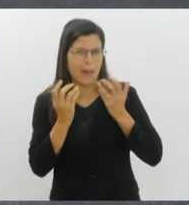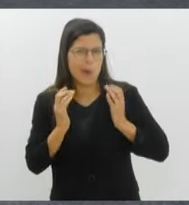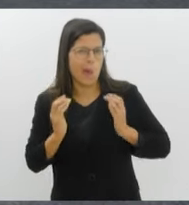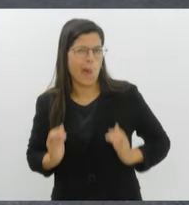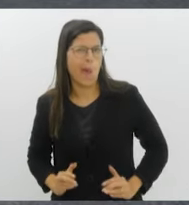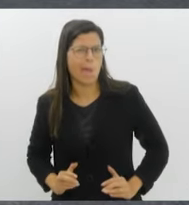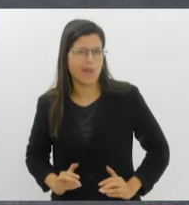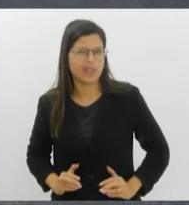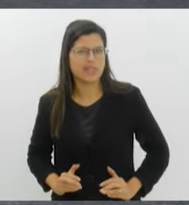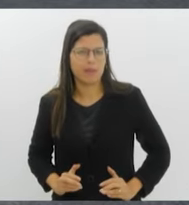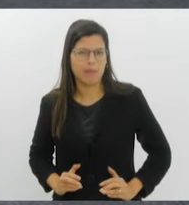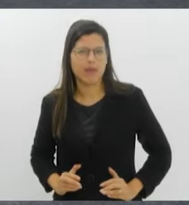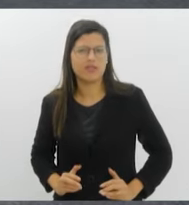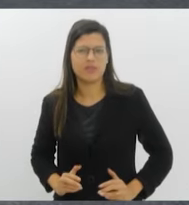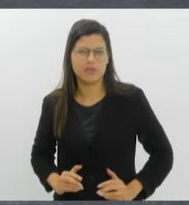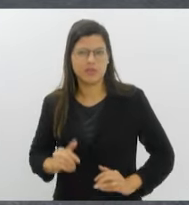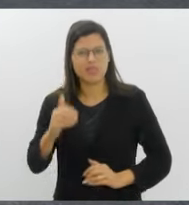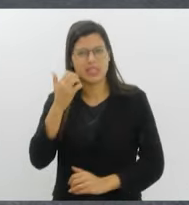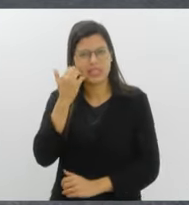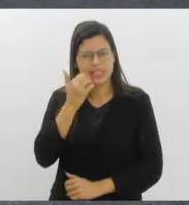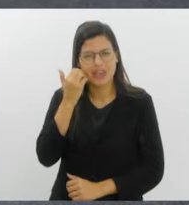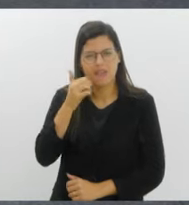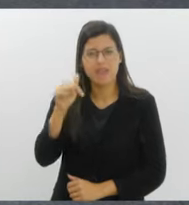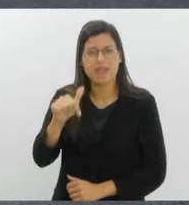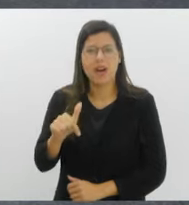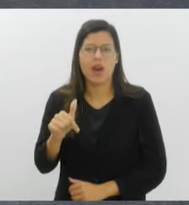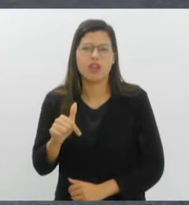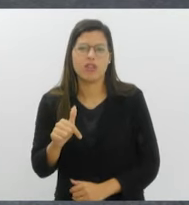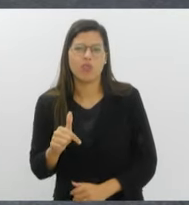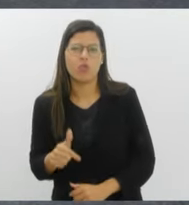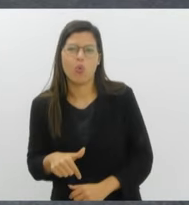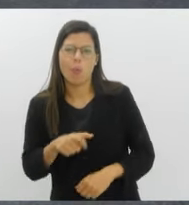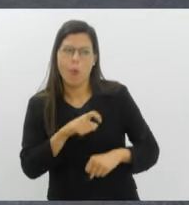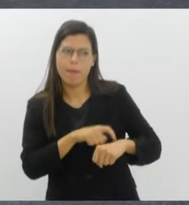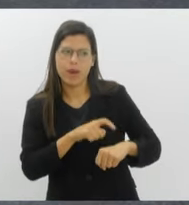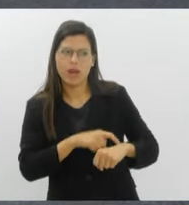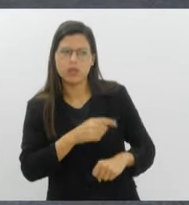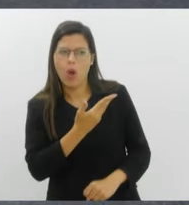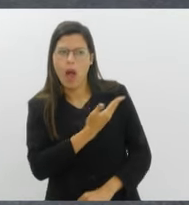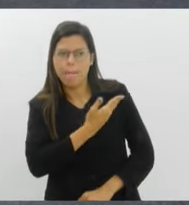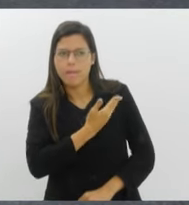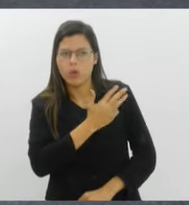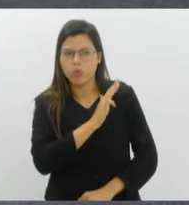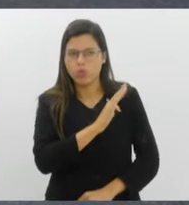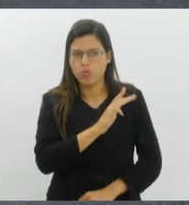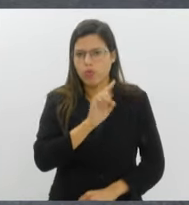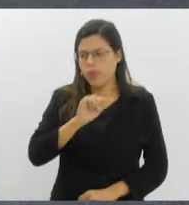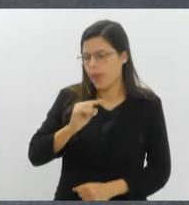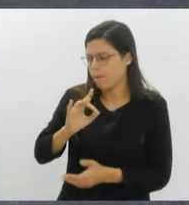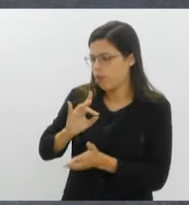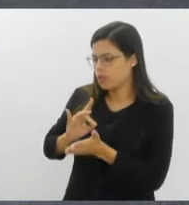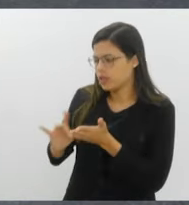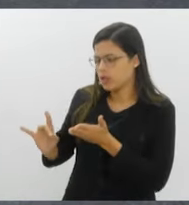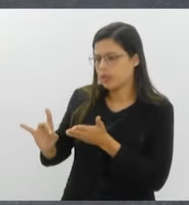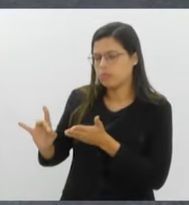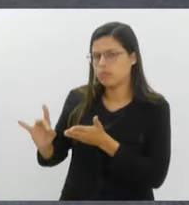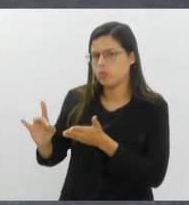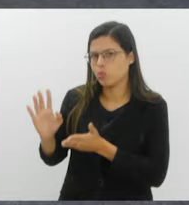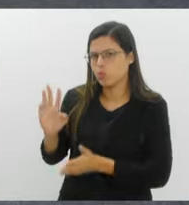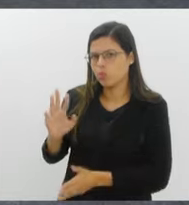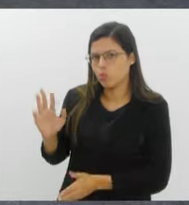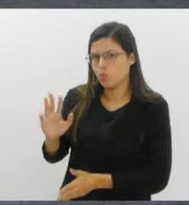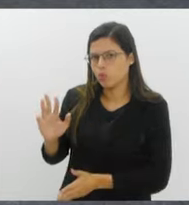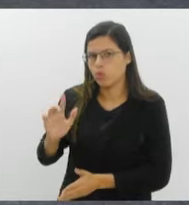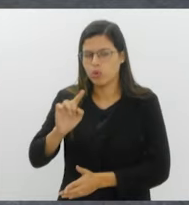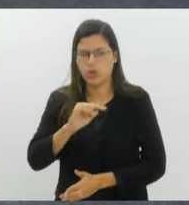desses canalhas, que ora são amigos do Lula, ora são inimigos do Lula, ora são amigos de Cabral, ora são inimigos,